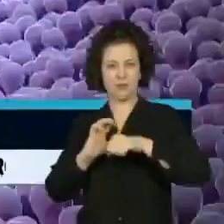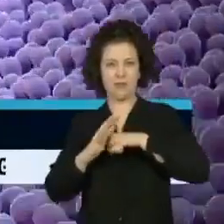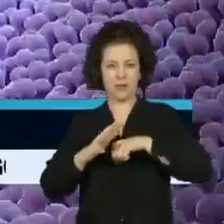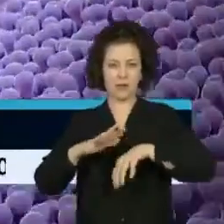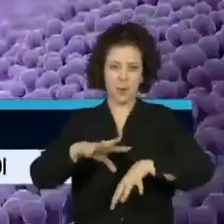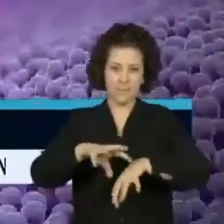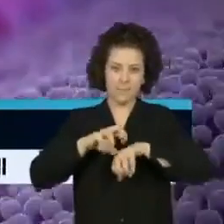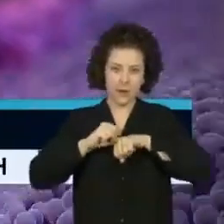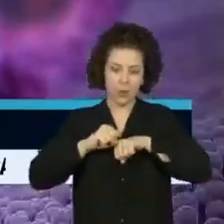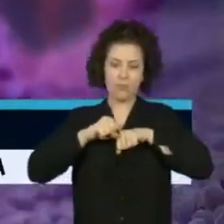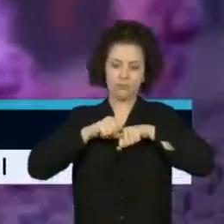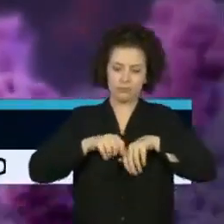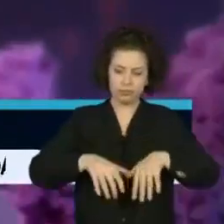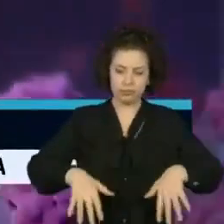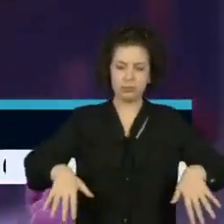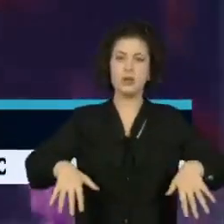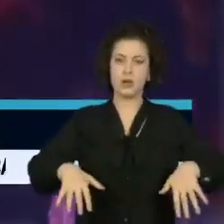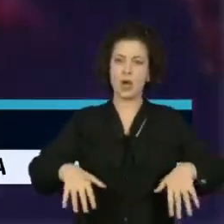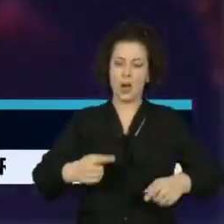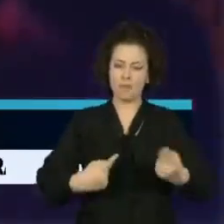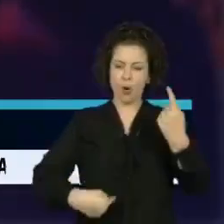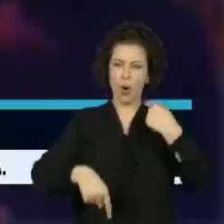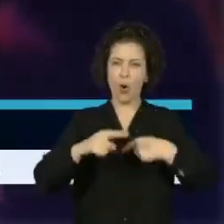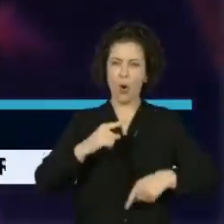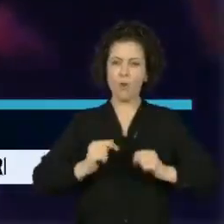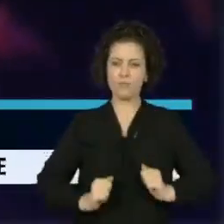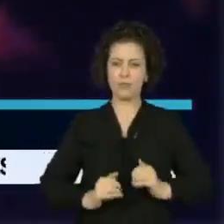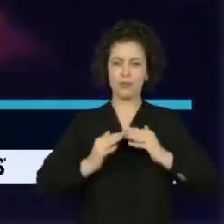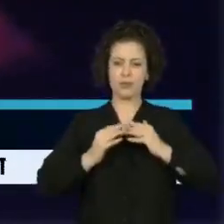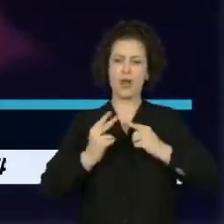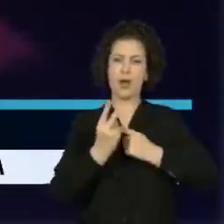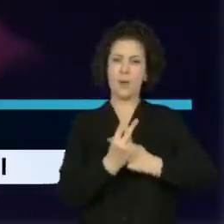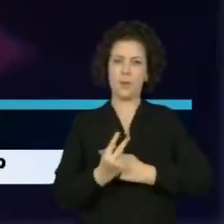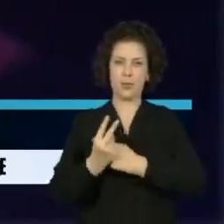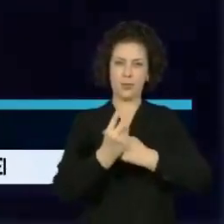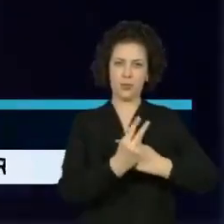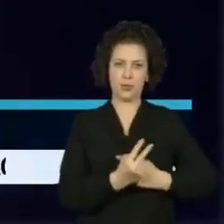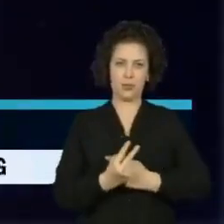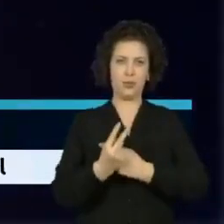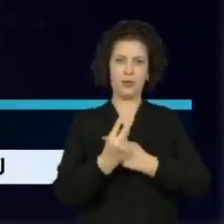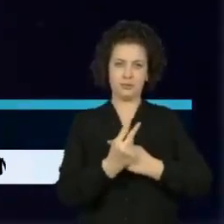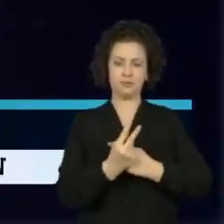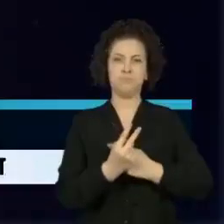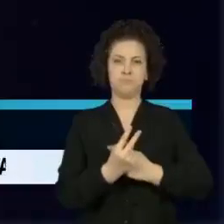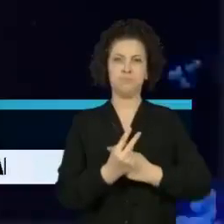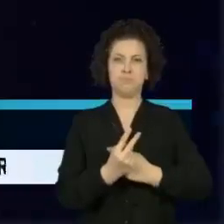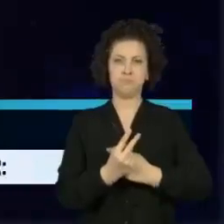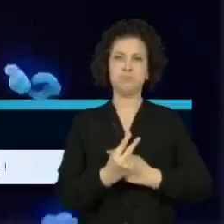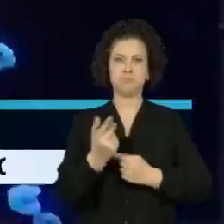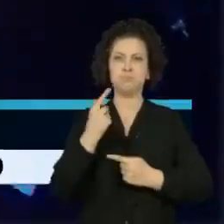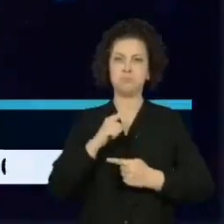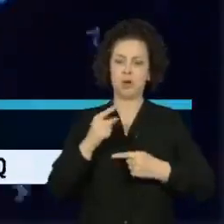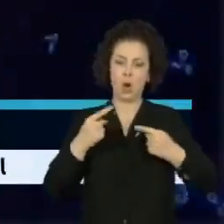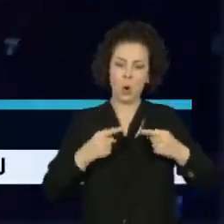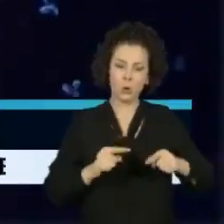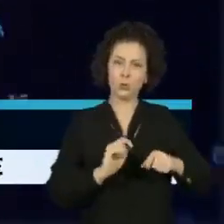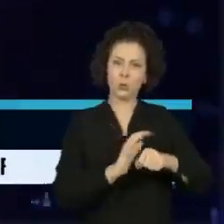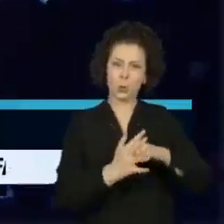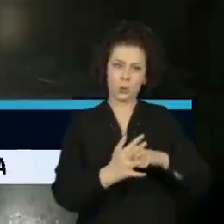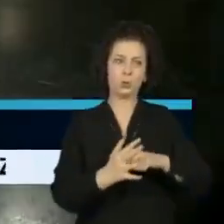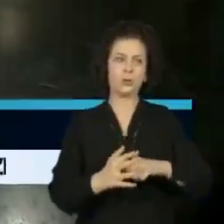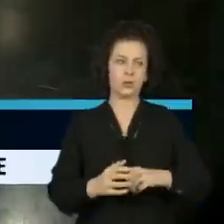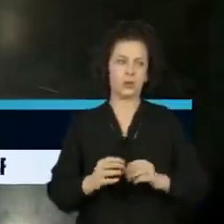ao receber essa mensagem o corpo passa a produzir uma proteína que por sua vez dizem e a produção de